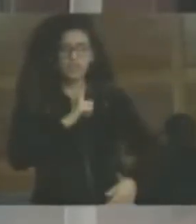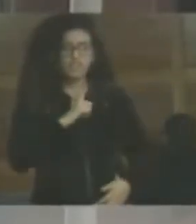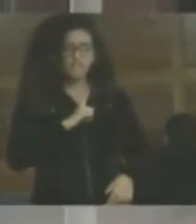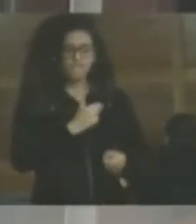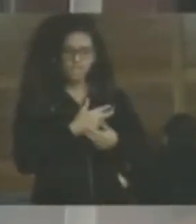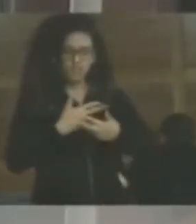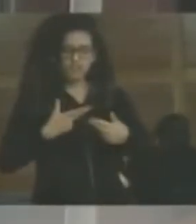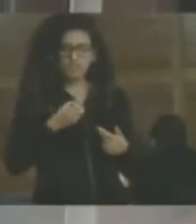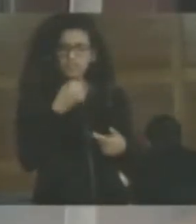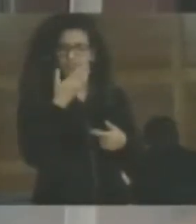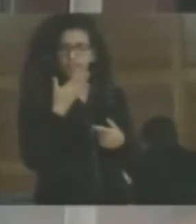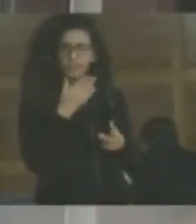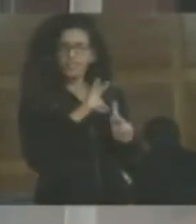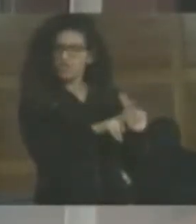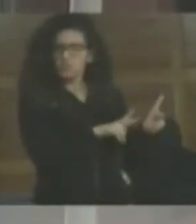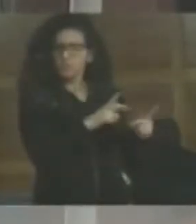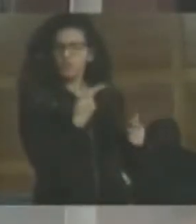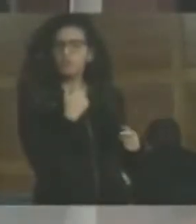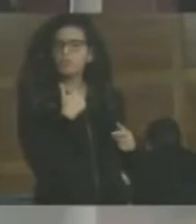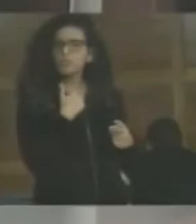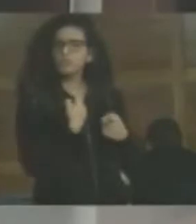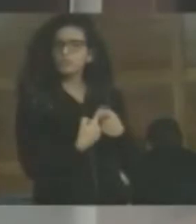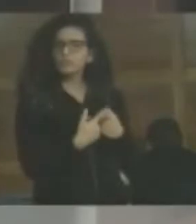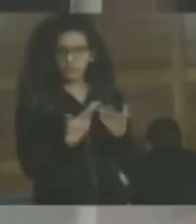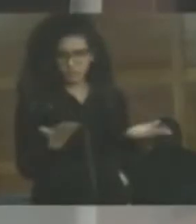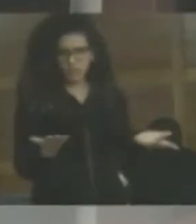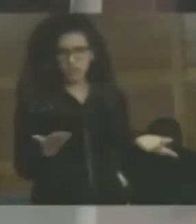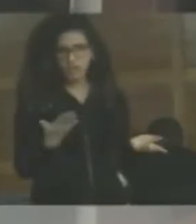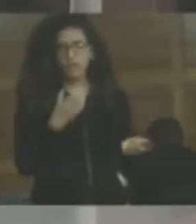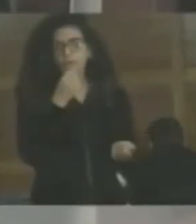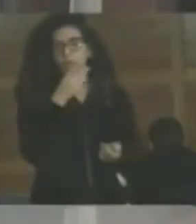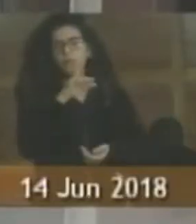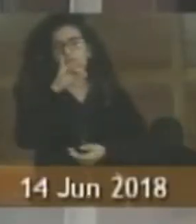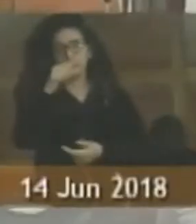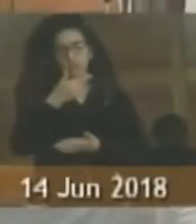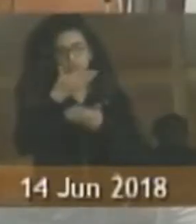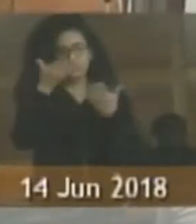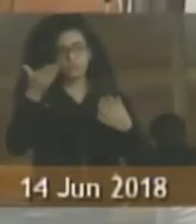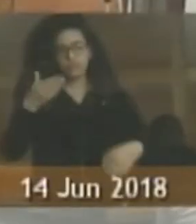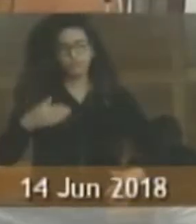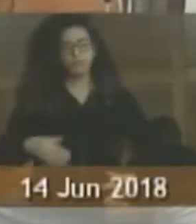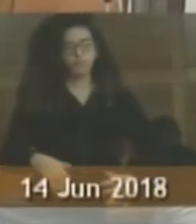que a população não pode beneficiar? Bom dia a todos vocês, fiquem todos com Deus.